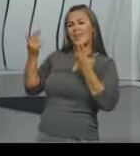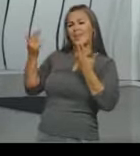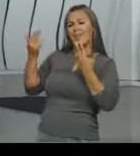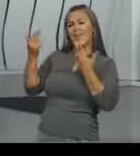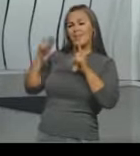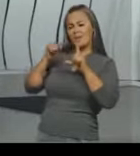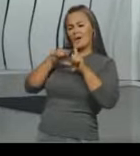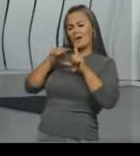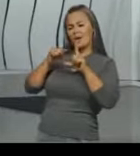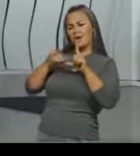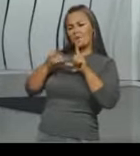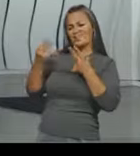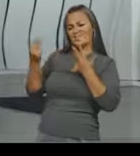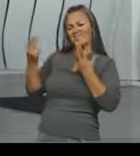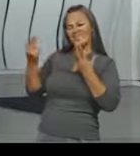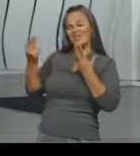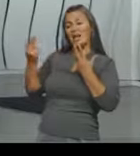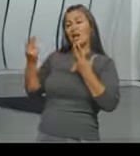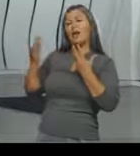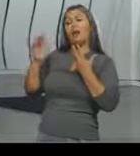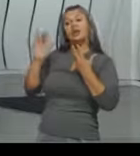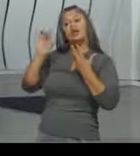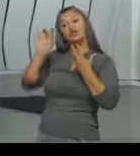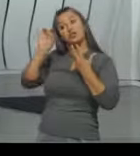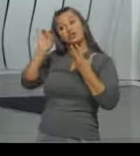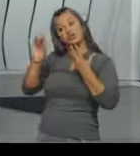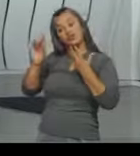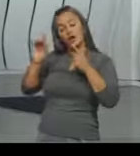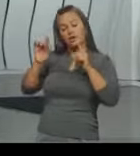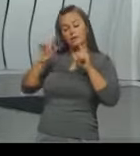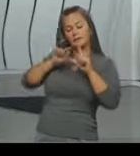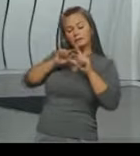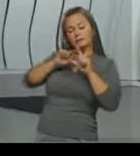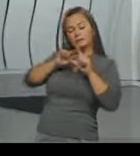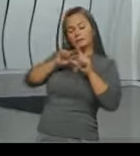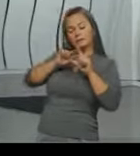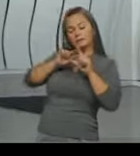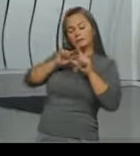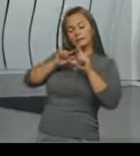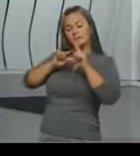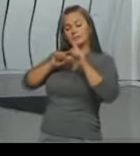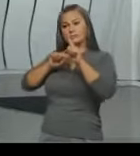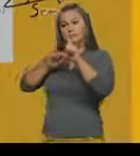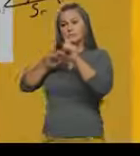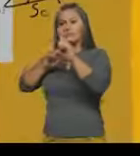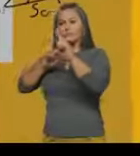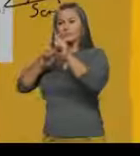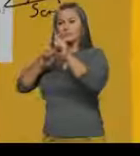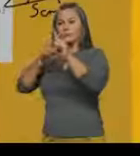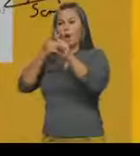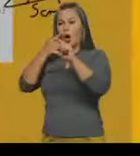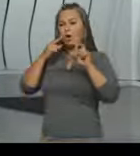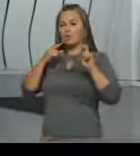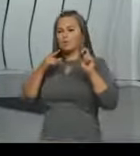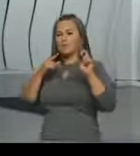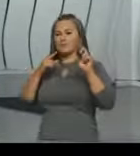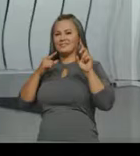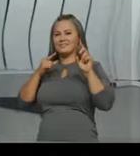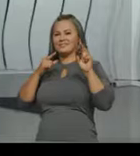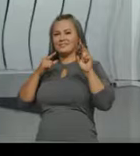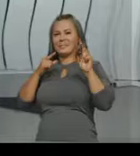30 também. O que vai diferenciar é o tamanho. Ah, se aqui valia 5 centímetros, por exemplo, aqui